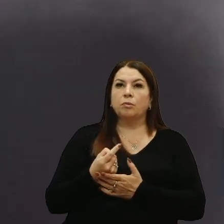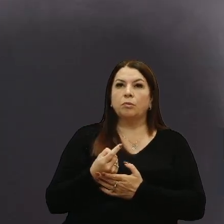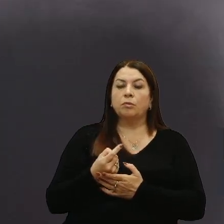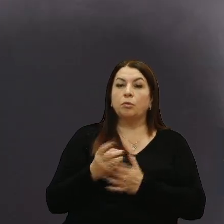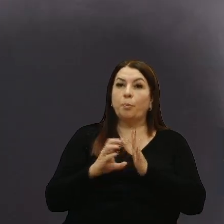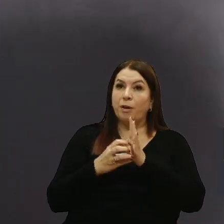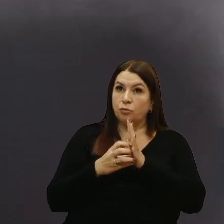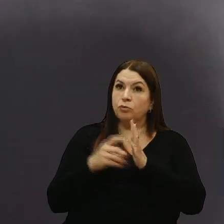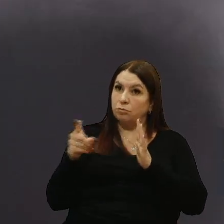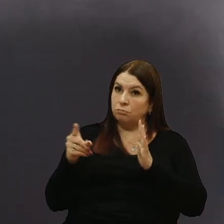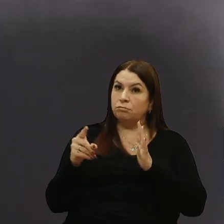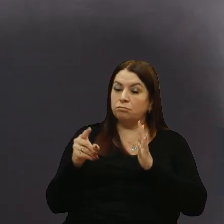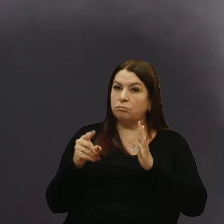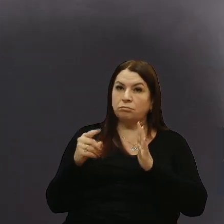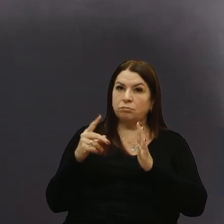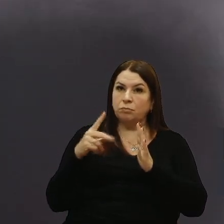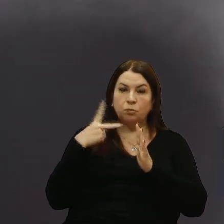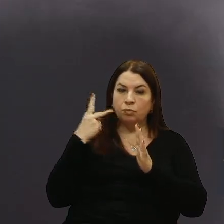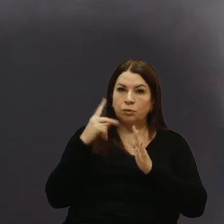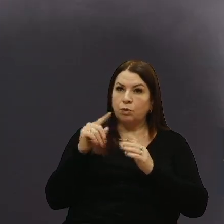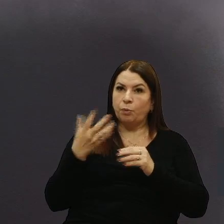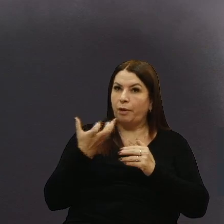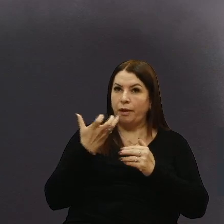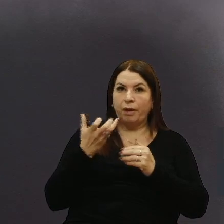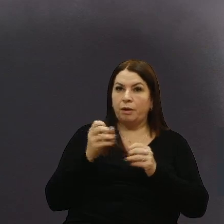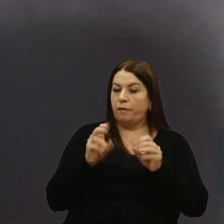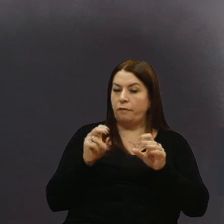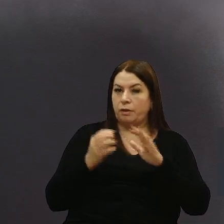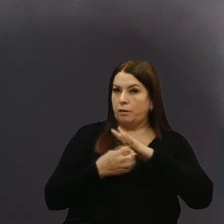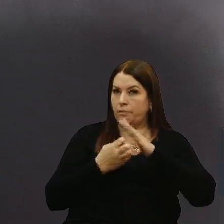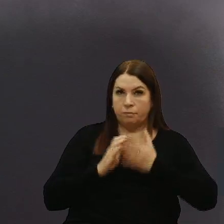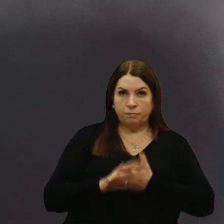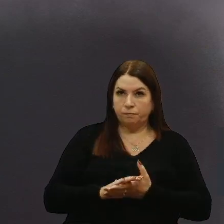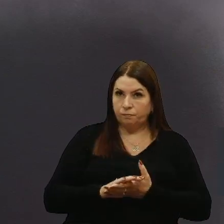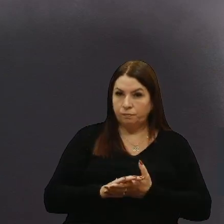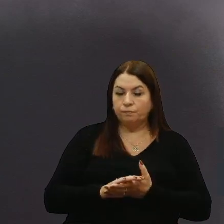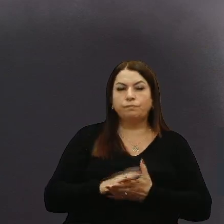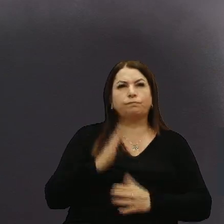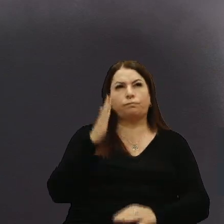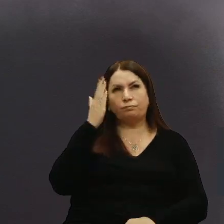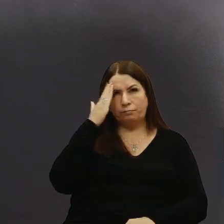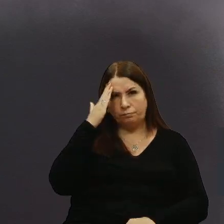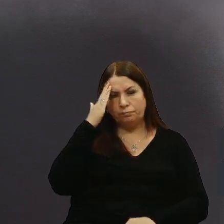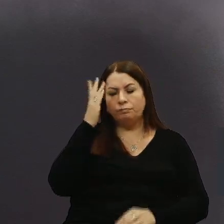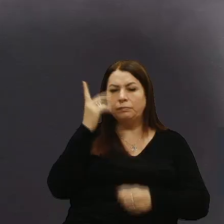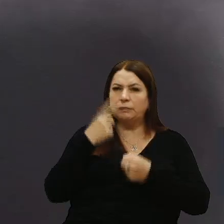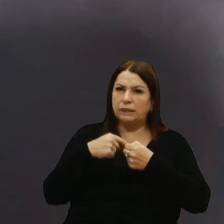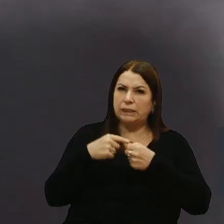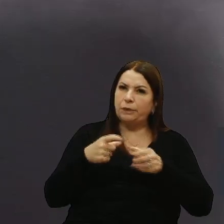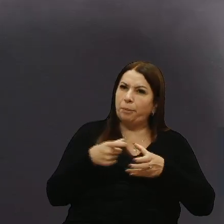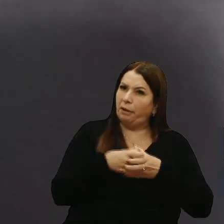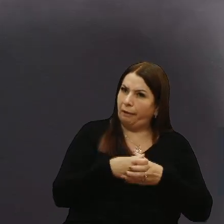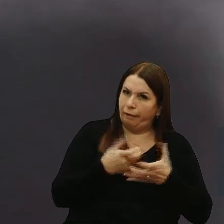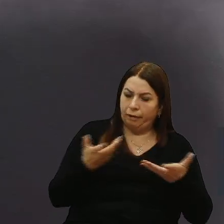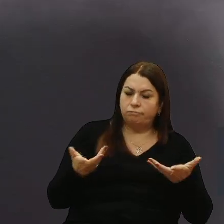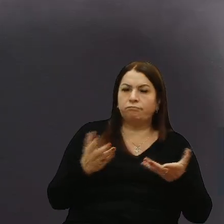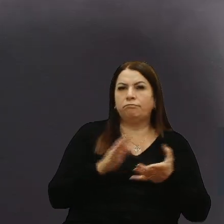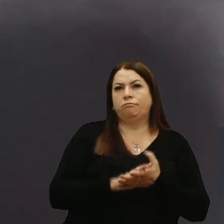partidos, não querem a privatização. A gente sabe que em cidades pequenas,